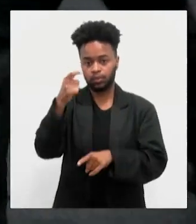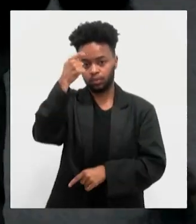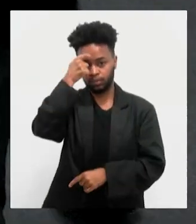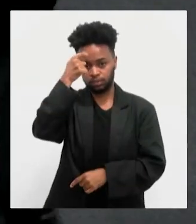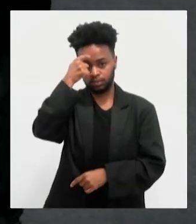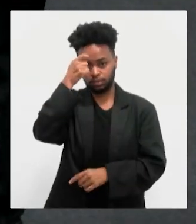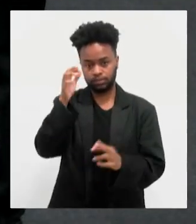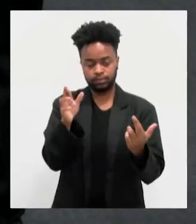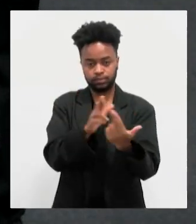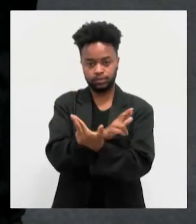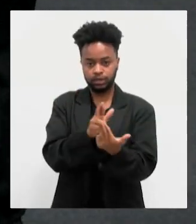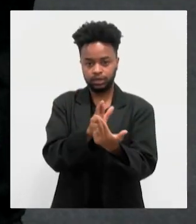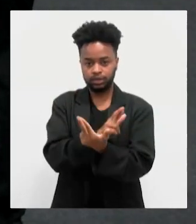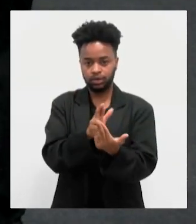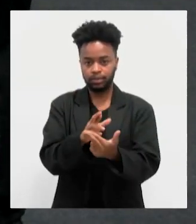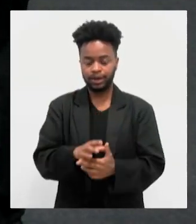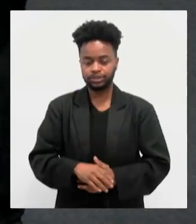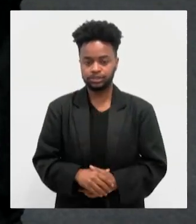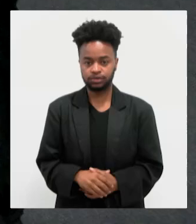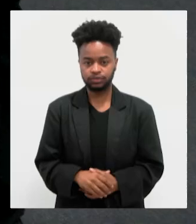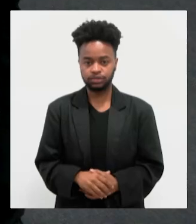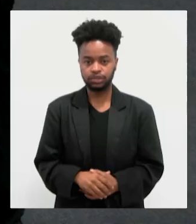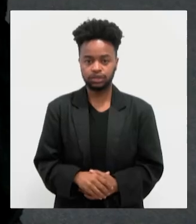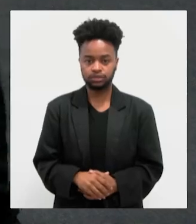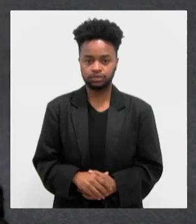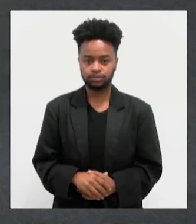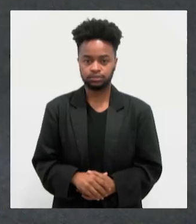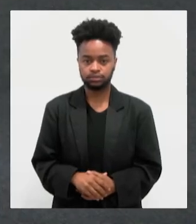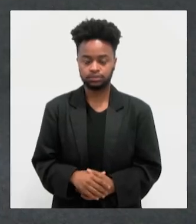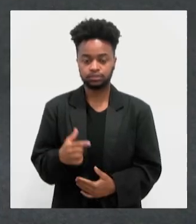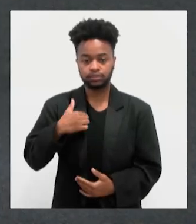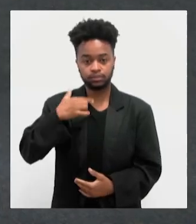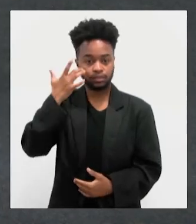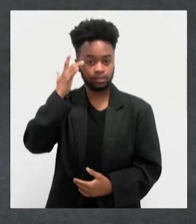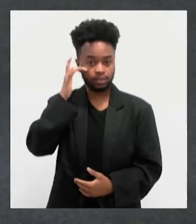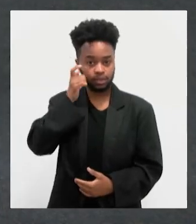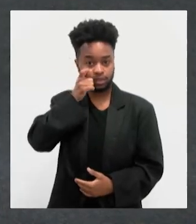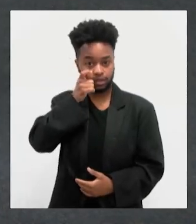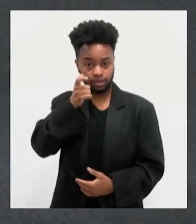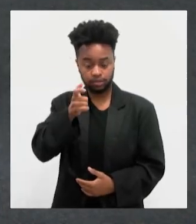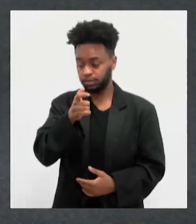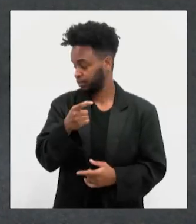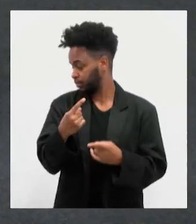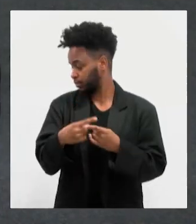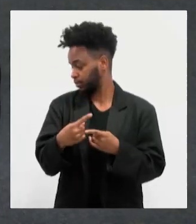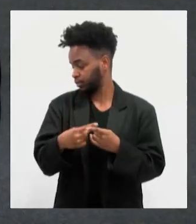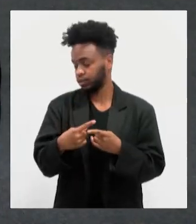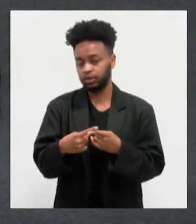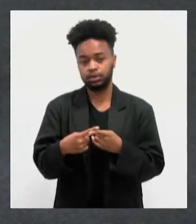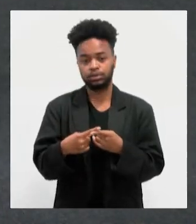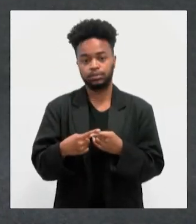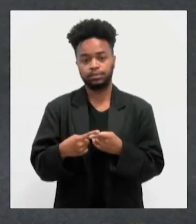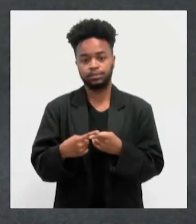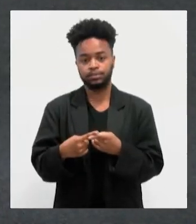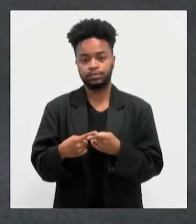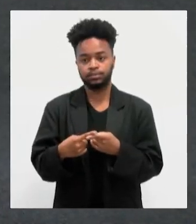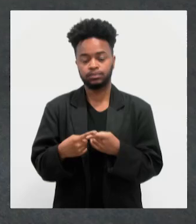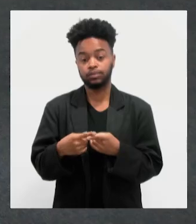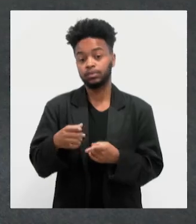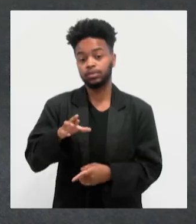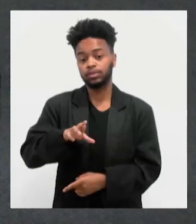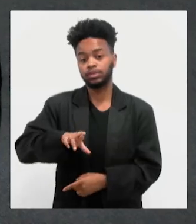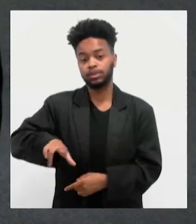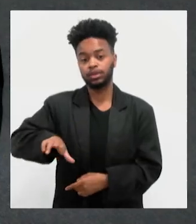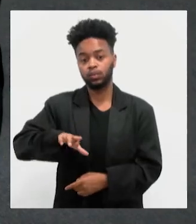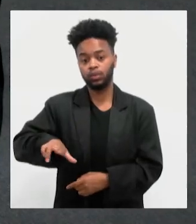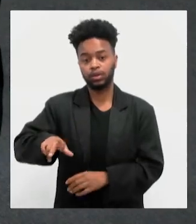relações afetivas. Eu acho isso interessante pelo seguinte, porque não é um